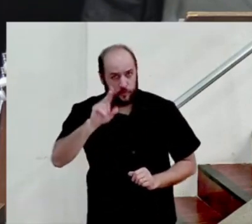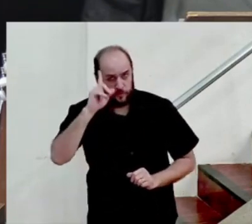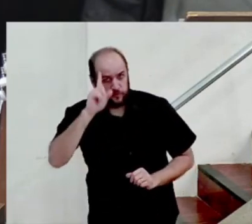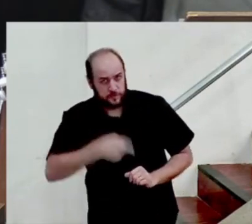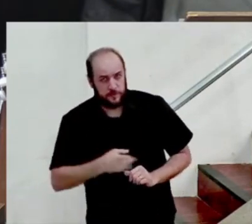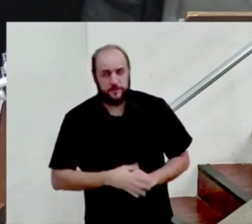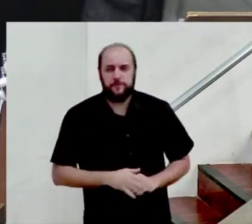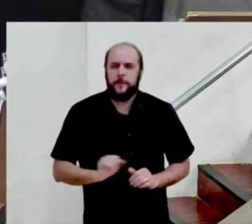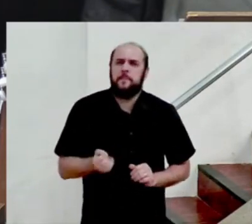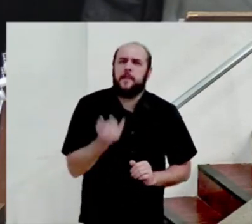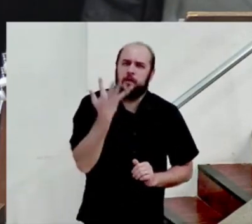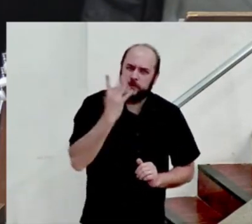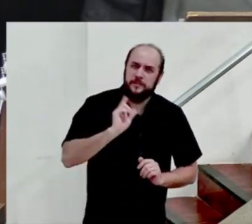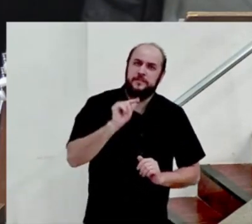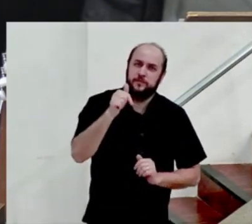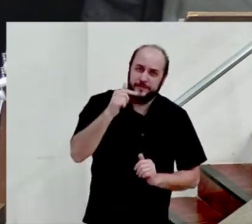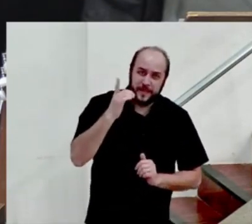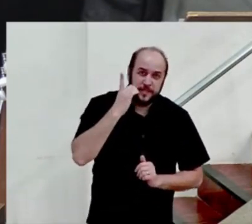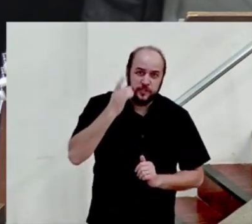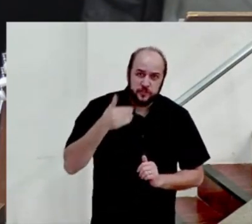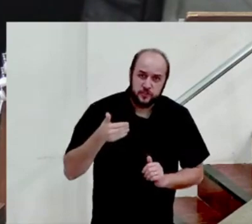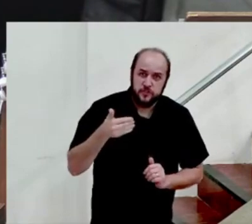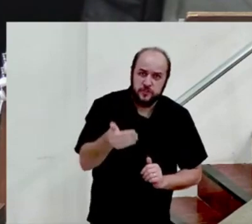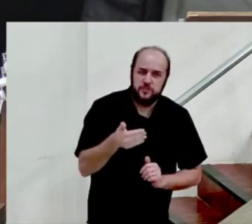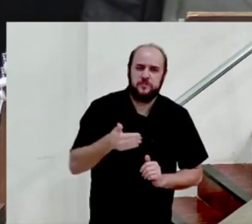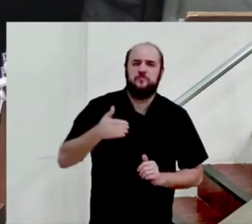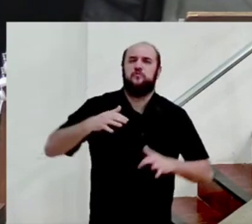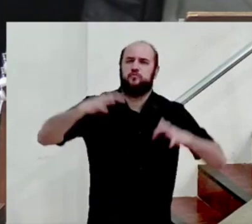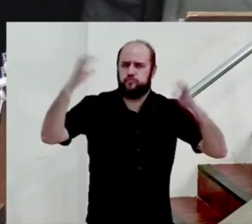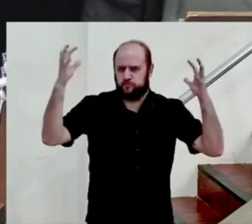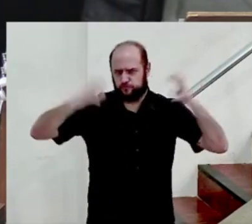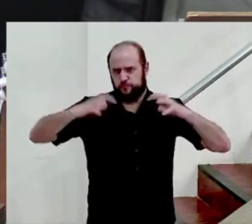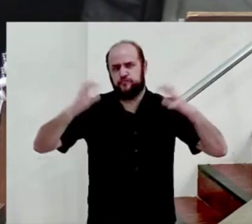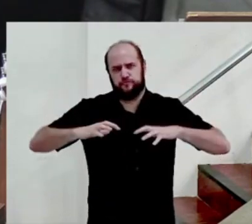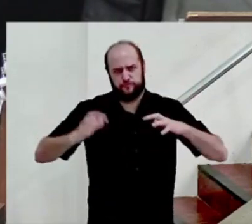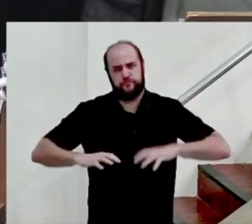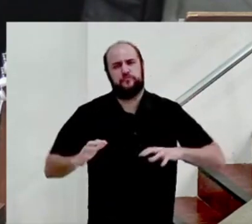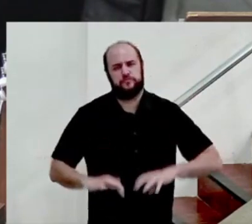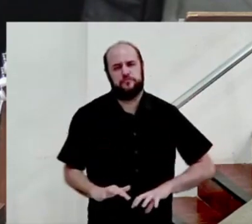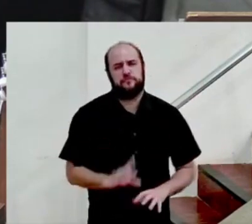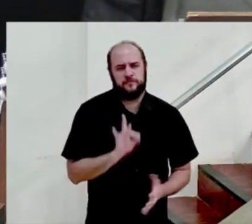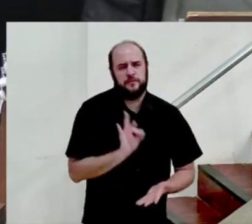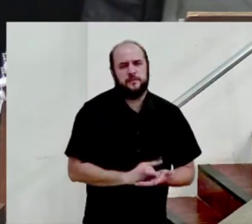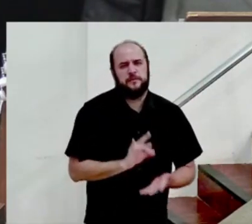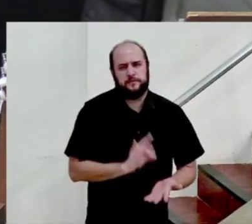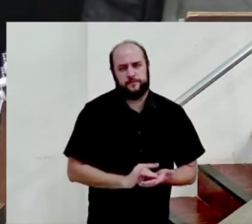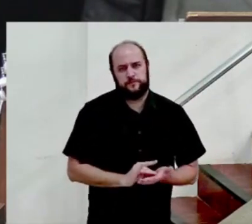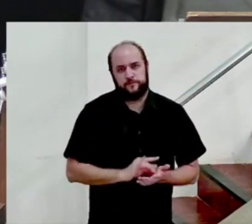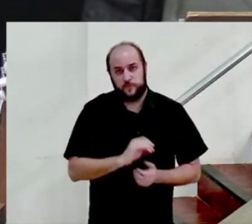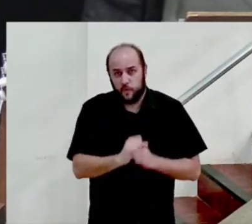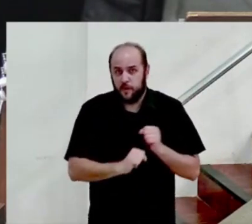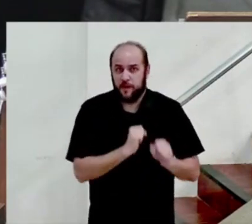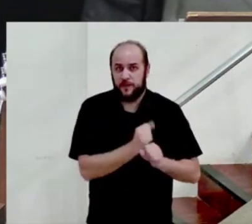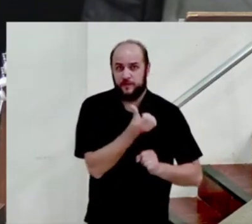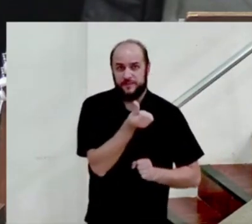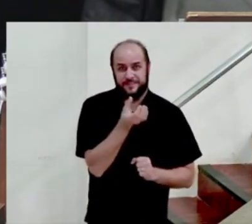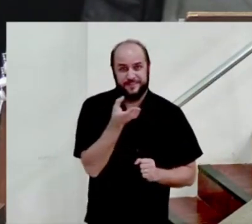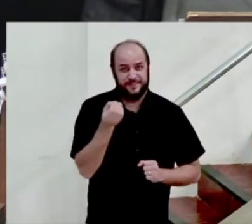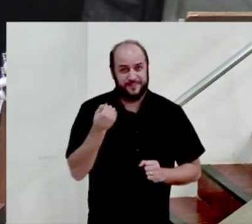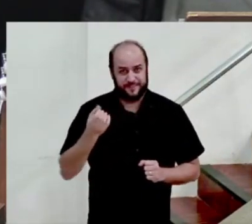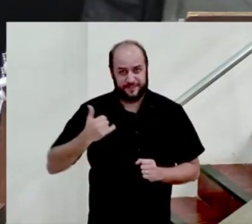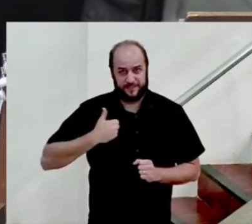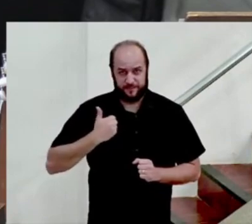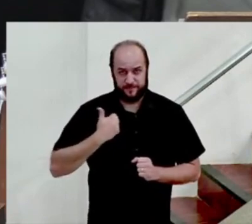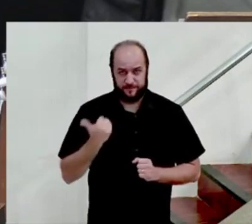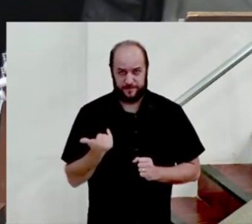E aconteceu que depois de 7 dias vieram sobre a terra as águas do dilúvio. No ano 600 da vida de Noé, aos